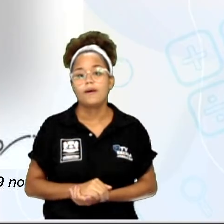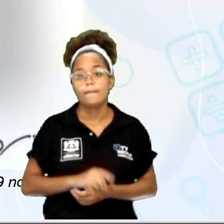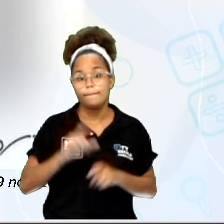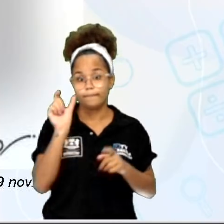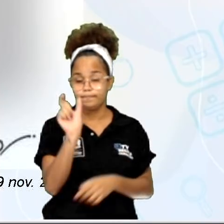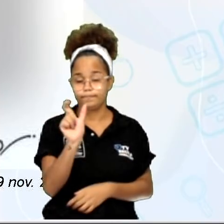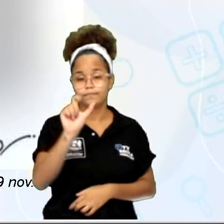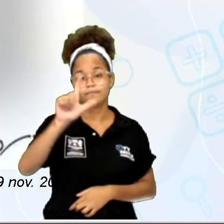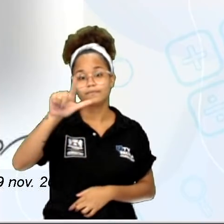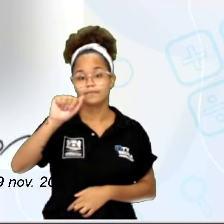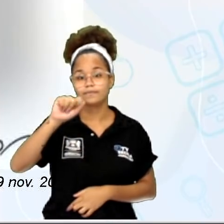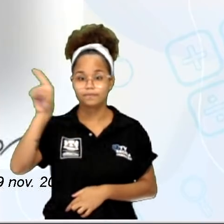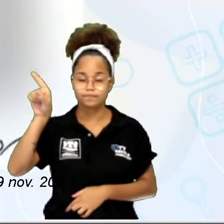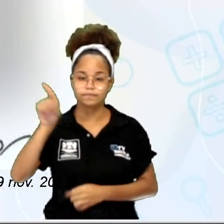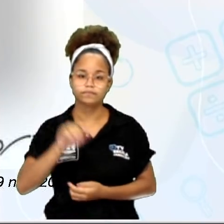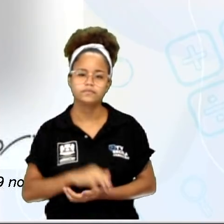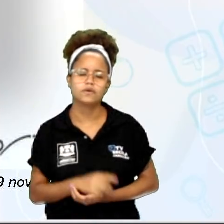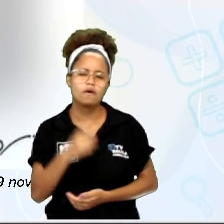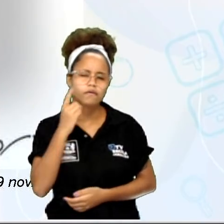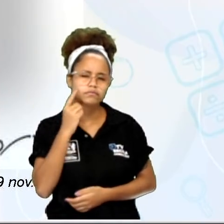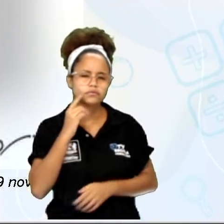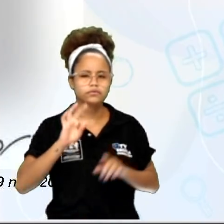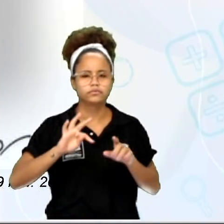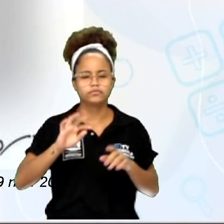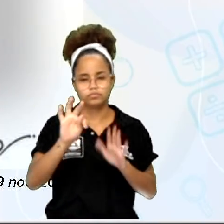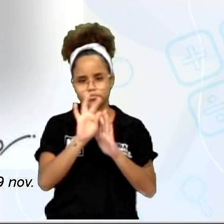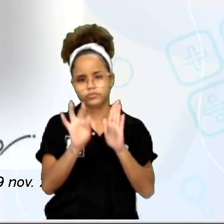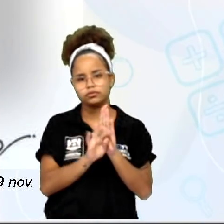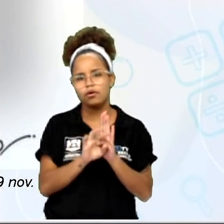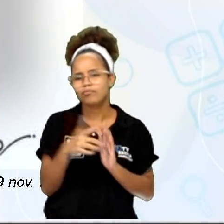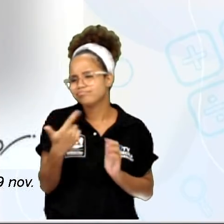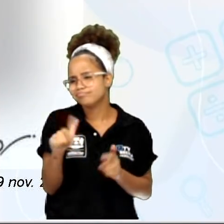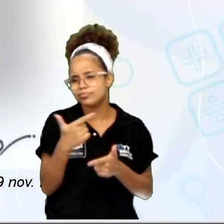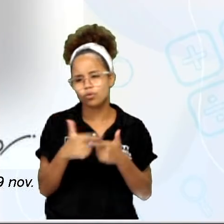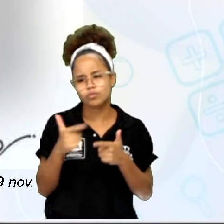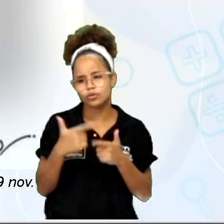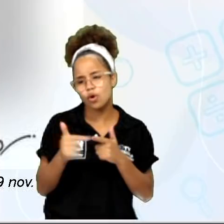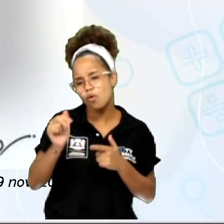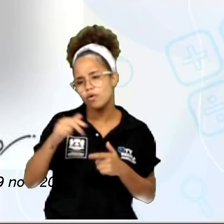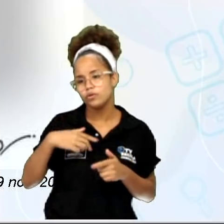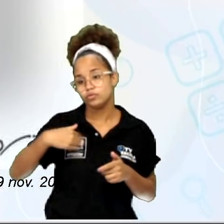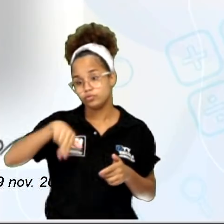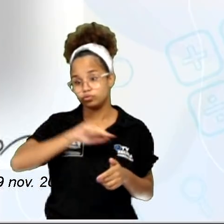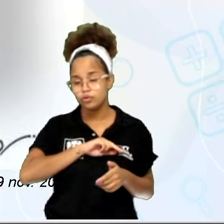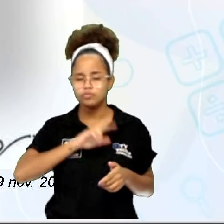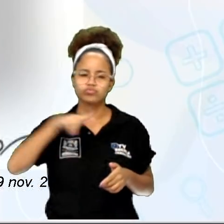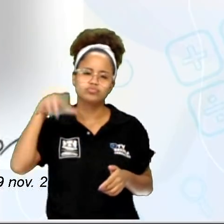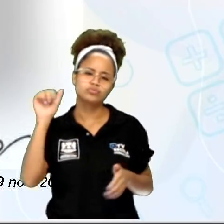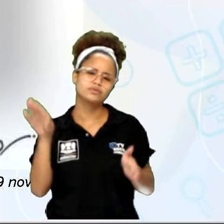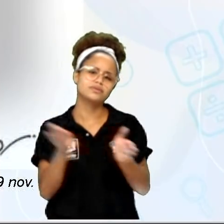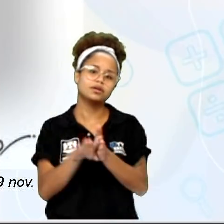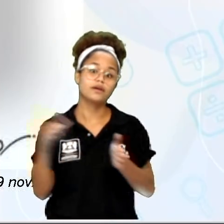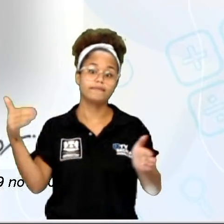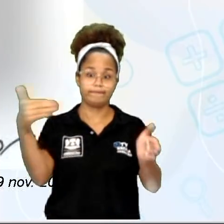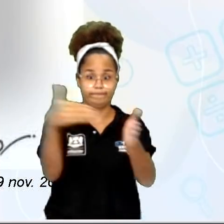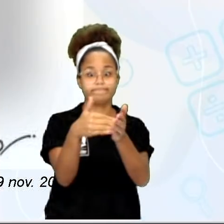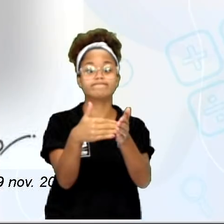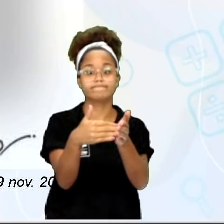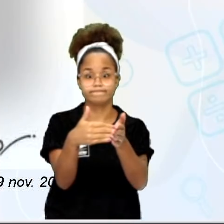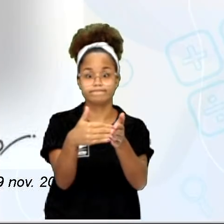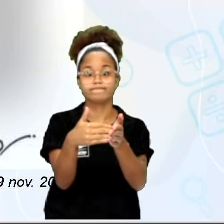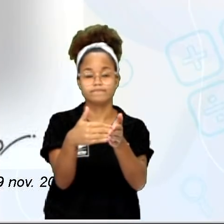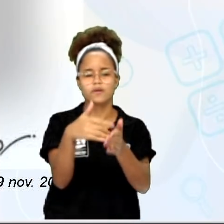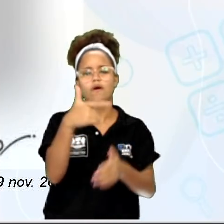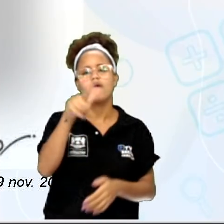lá. Então a gente vê aqui no texto, ó, sem problemas, a gente nunca chega até lá mesmo. Até lá,